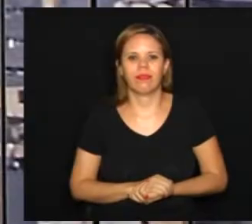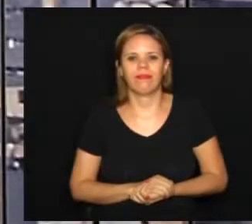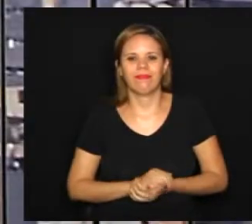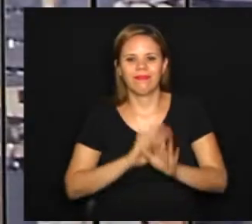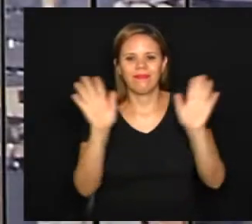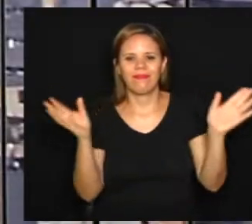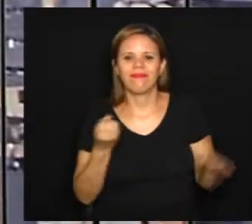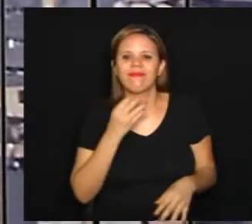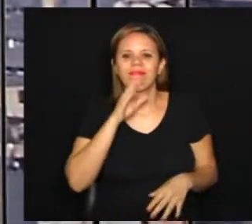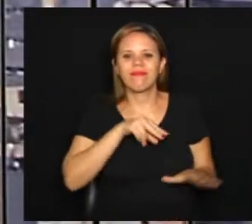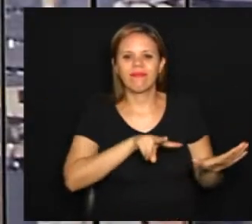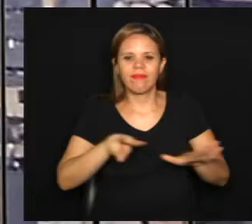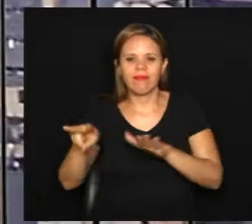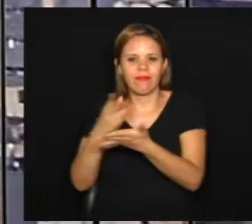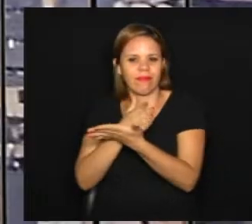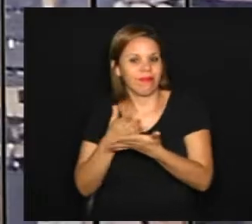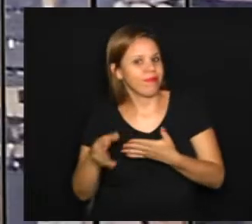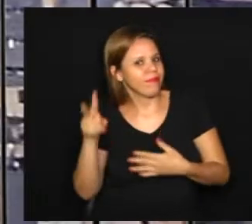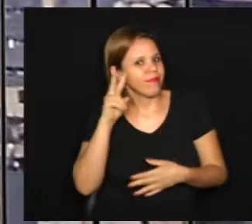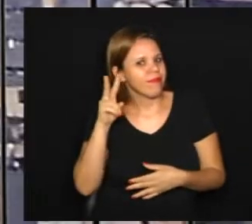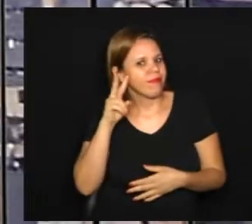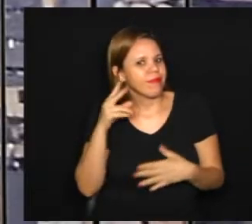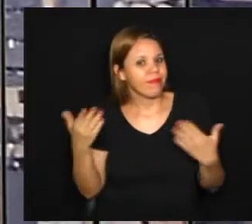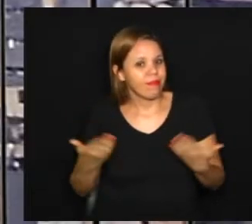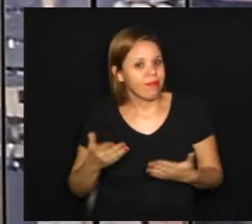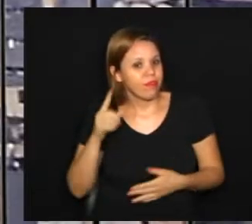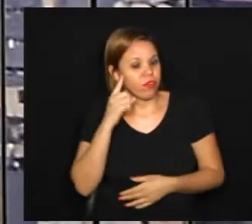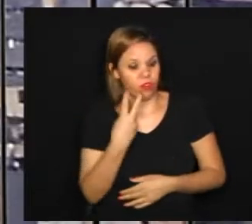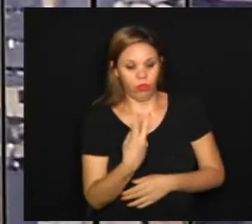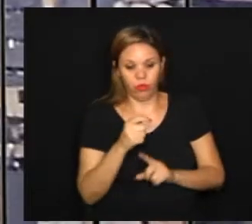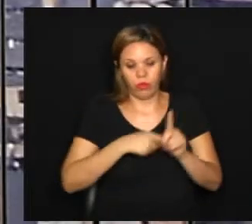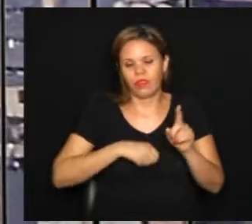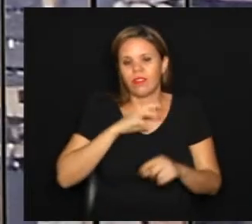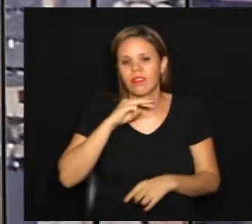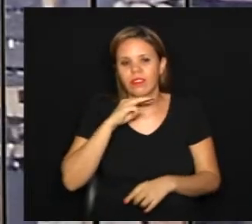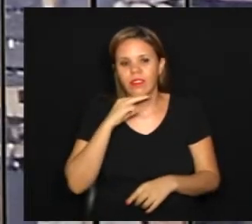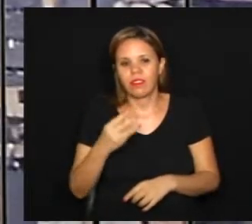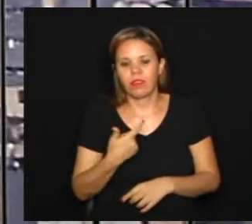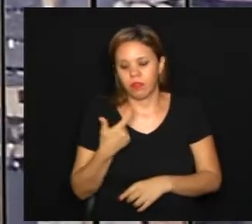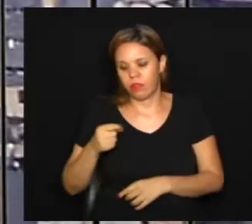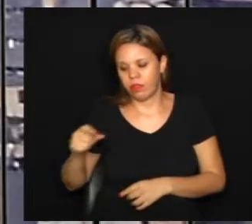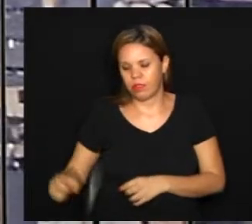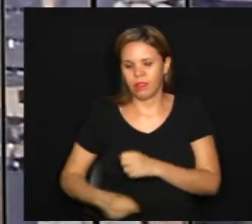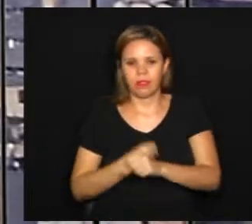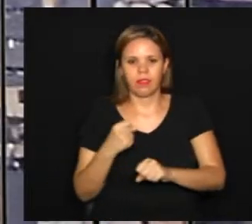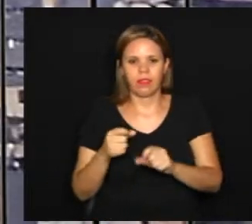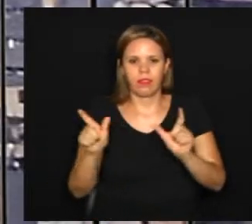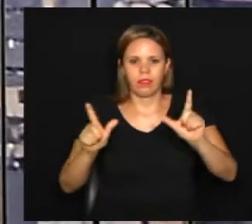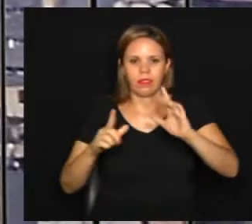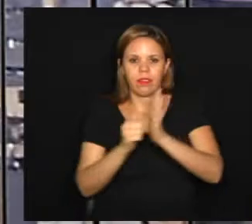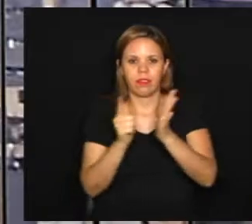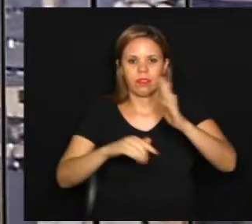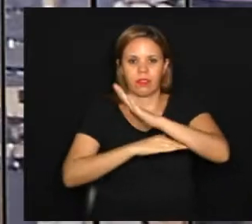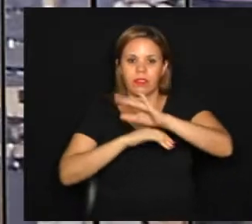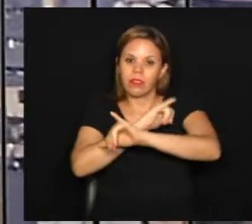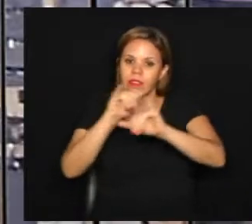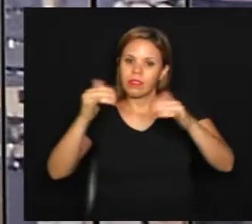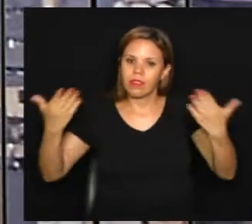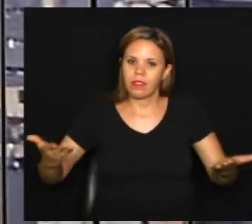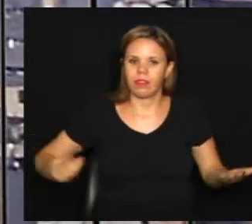Olá, boa tarde. Semana começando, segunda-feira, dia 2 de março de 2020. Está no ar o Jornal Câmara Notícia,